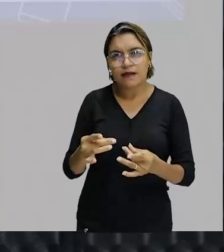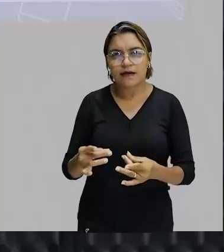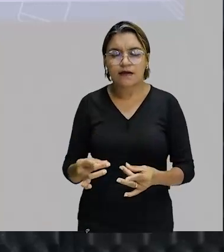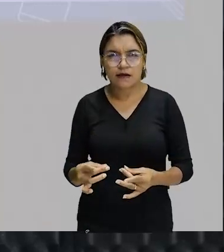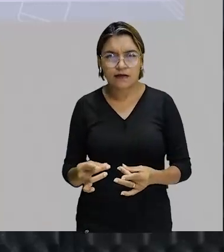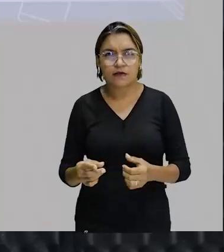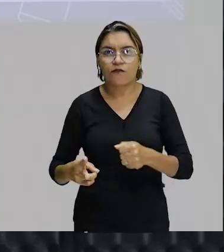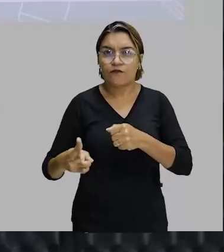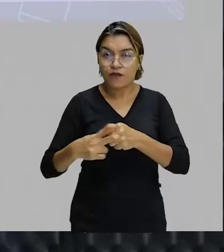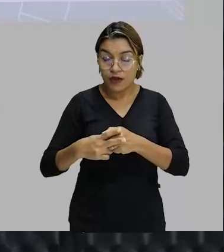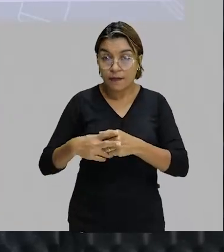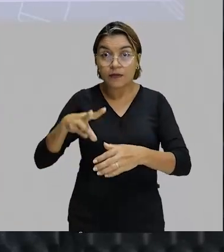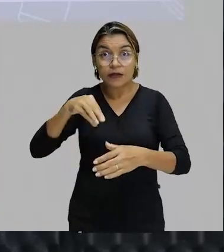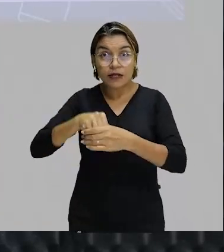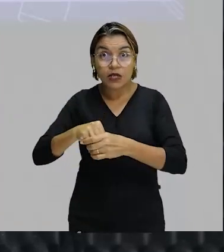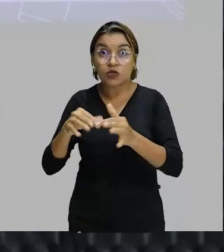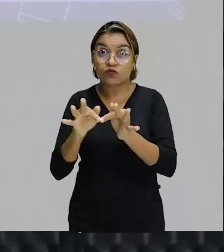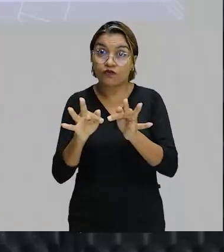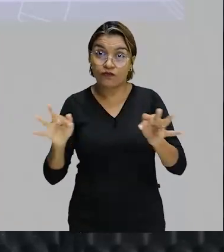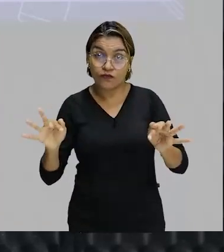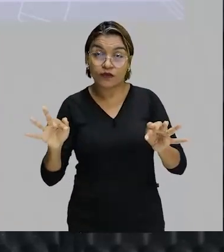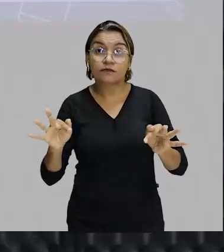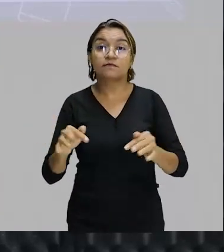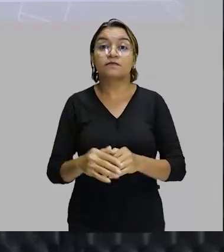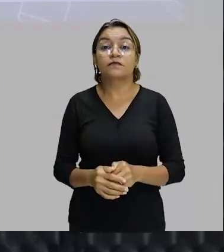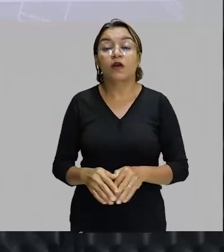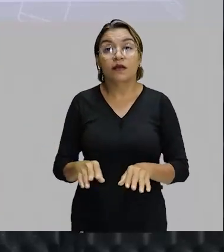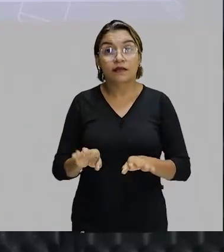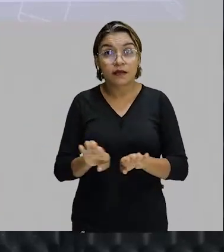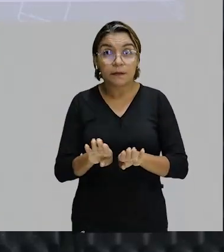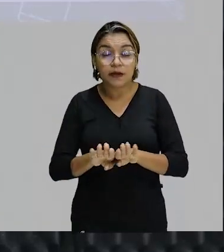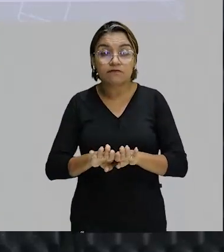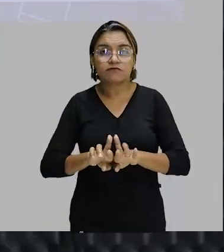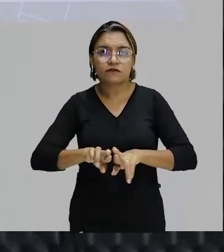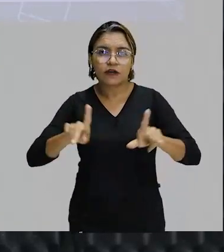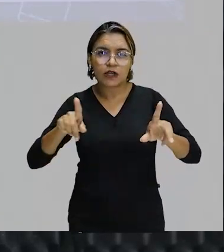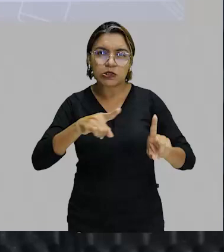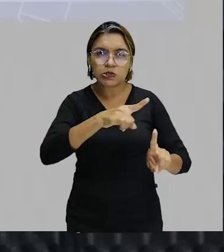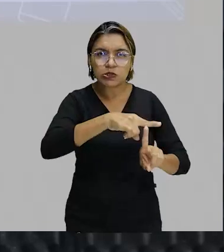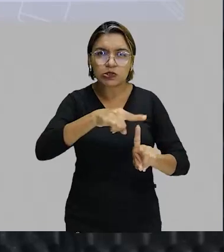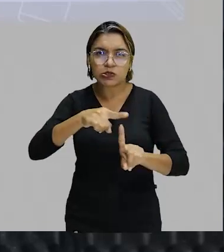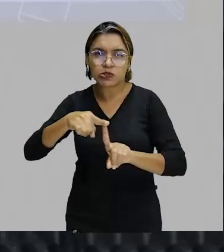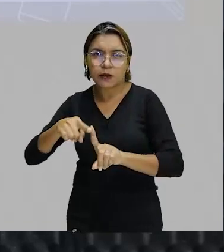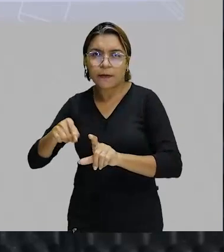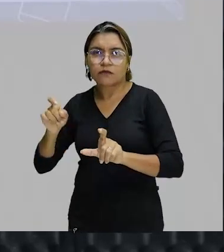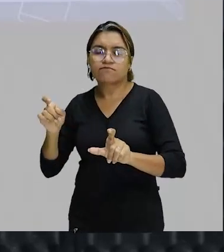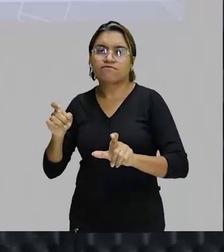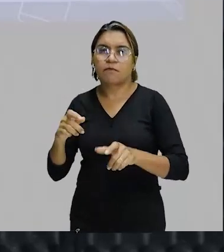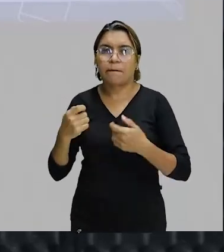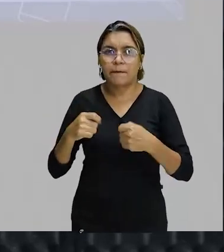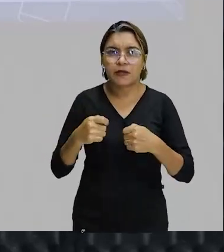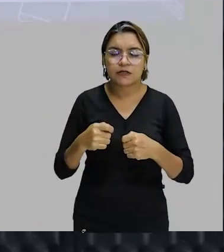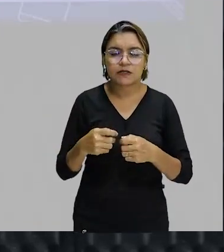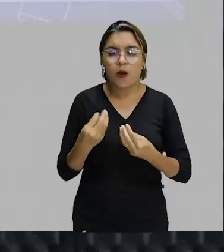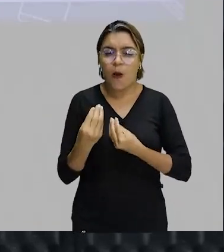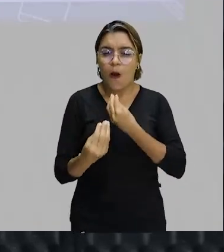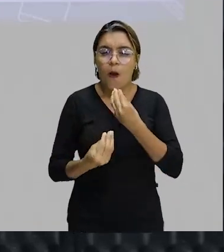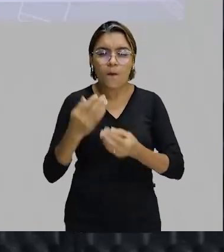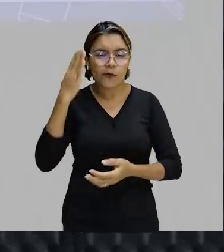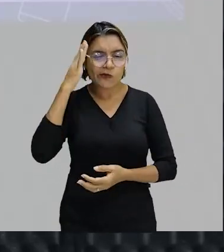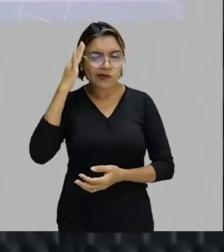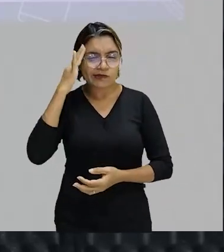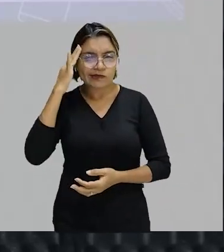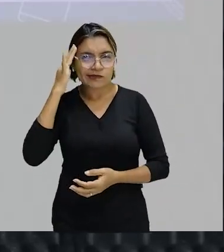dentro de um contexto ou uma sentença, e existem diferentes tipos que dependem da intenção, do que